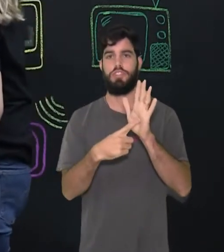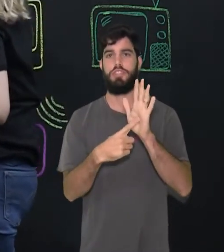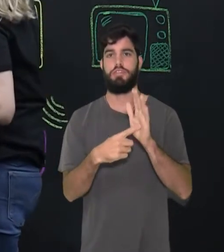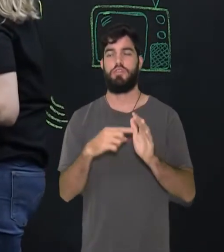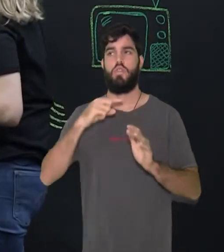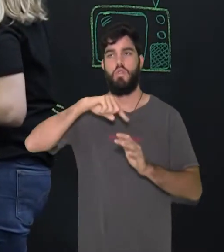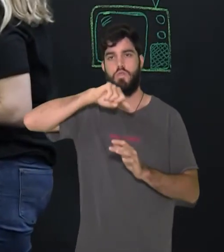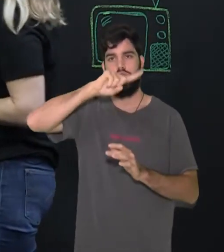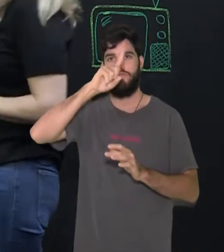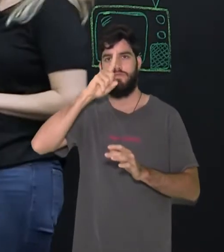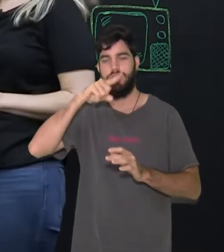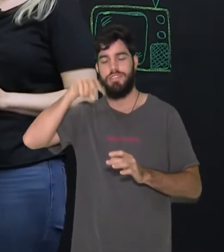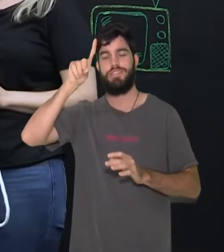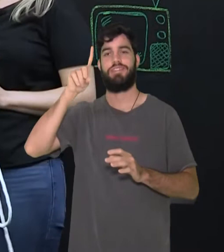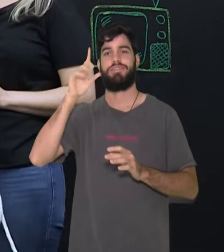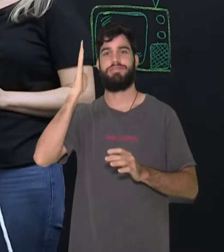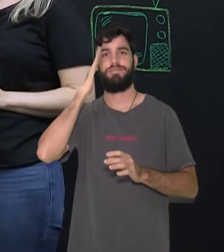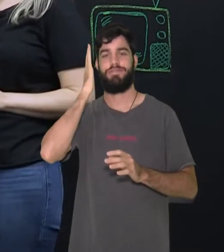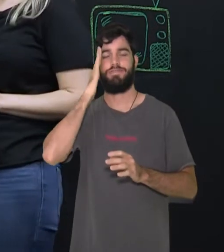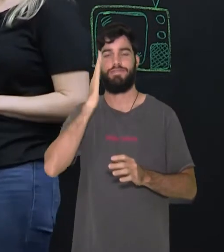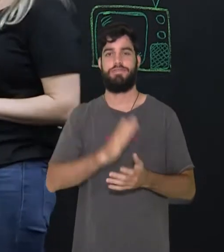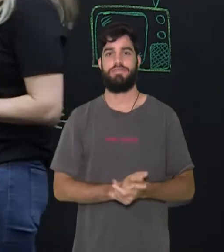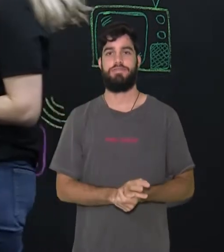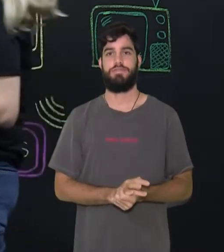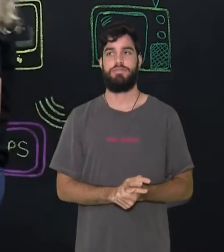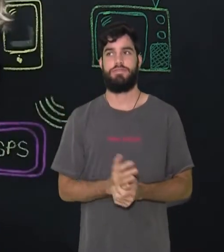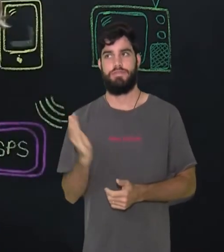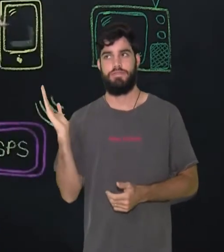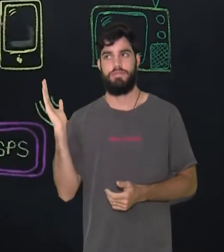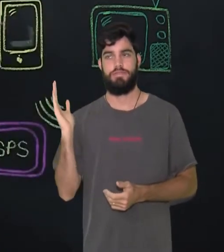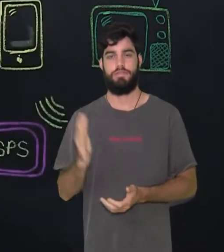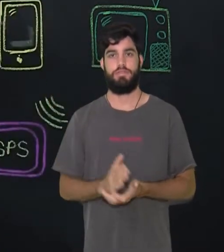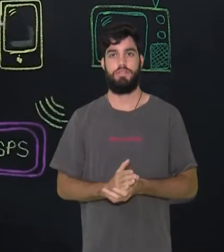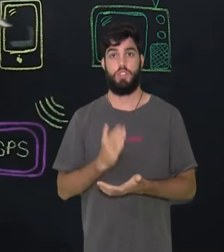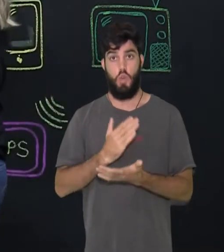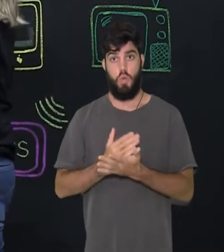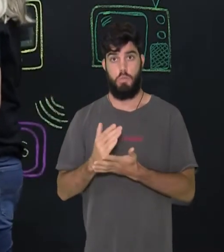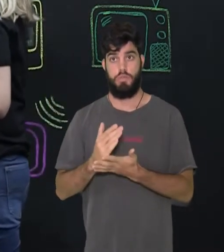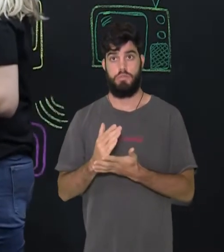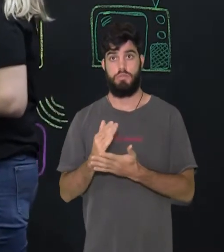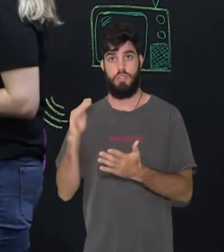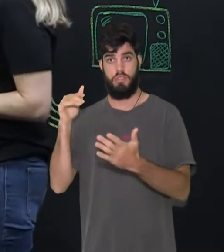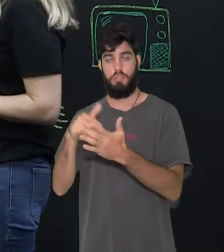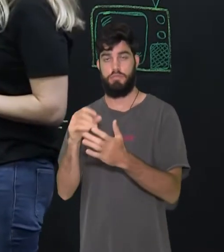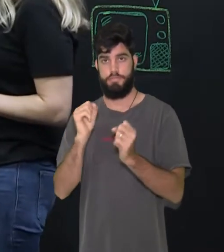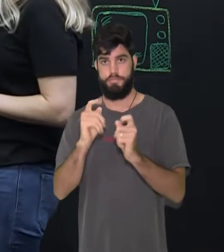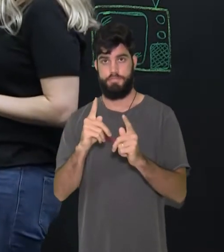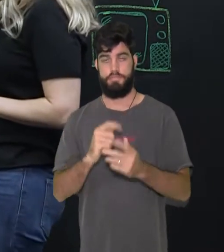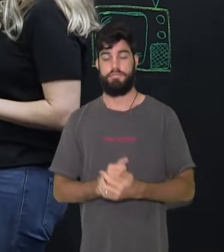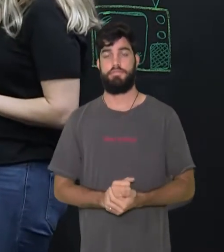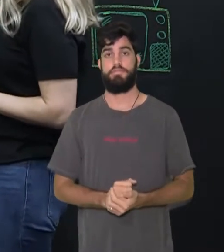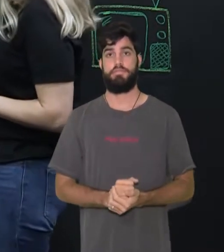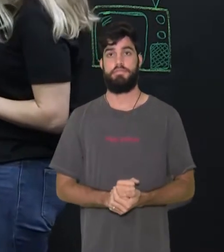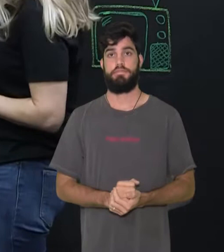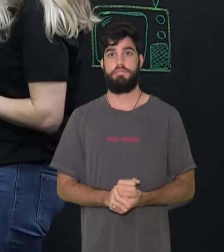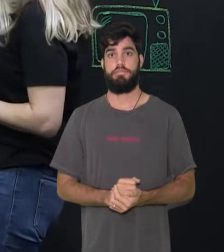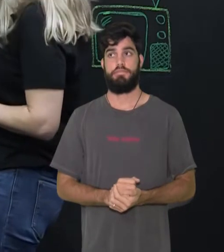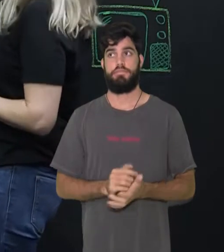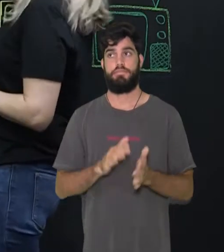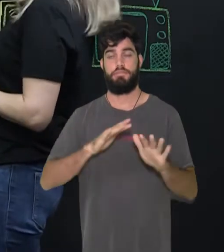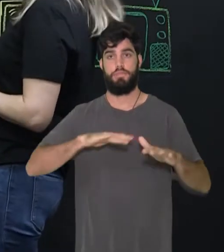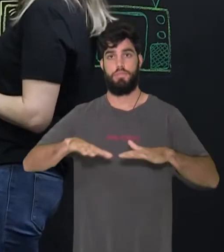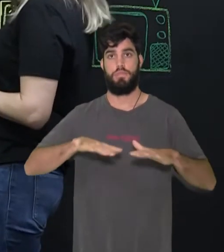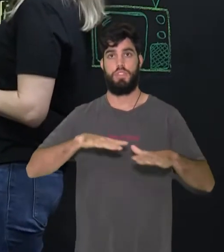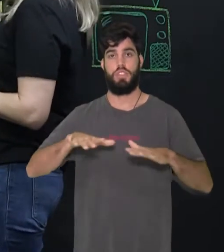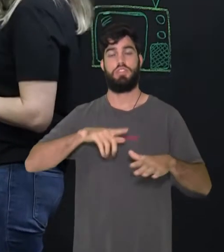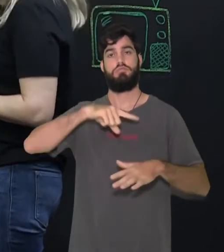ó. Uma ondinha, concorda? Ela saiu desse ponto e veio pra cá. Esse movimento aqui, ó, vai se